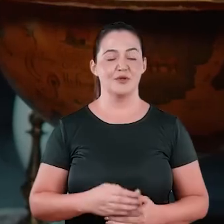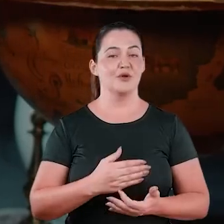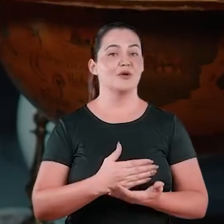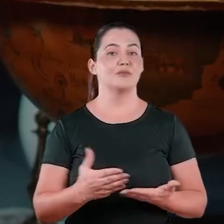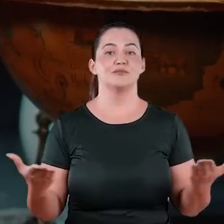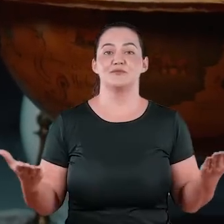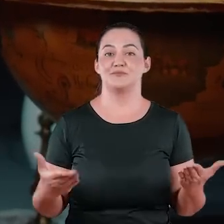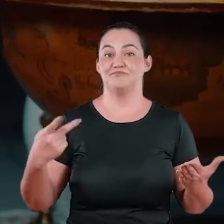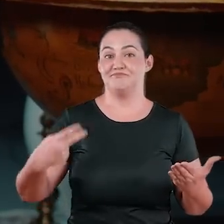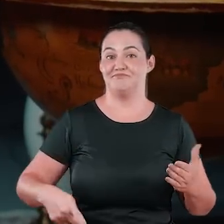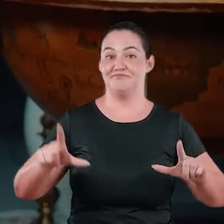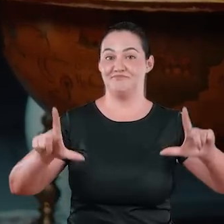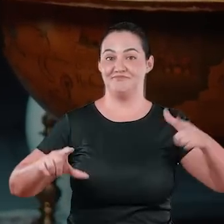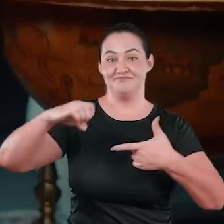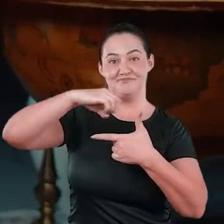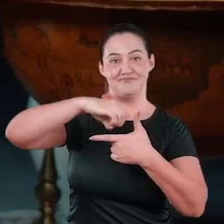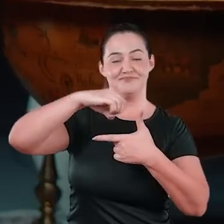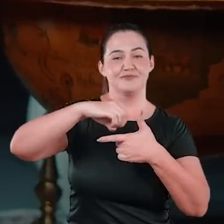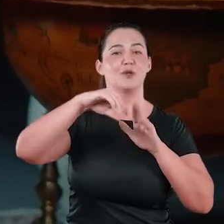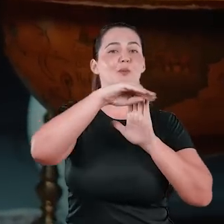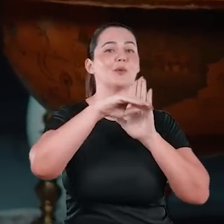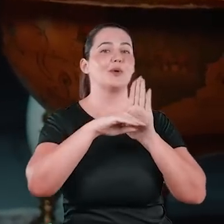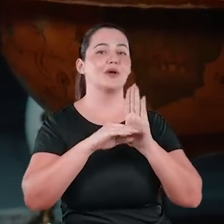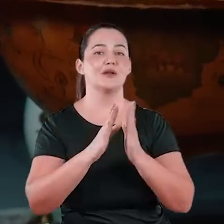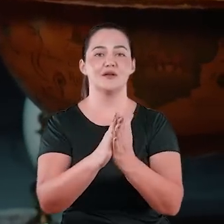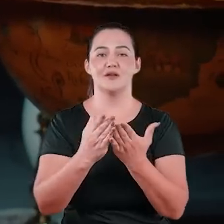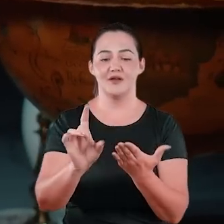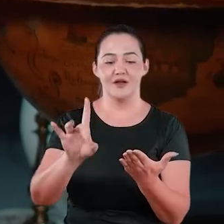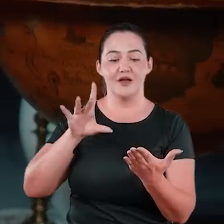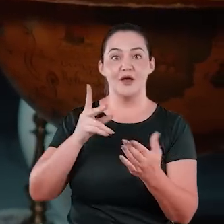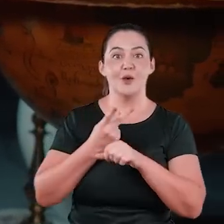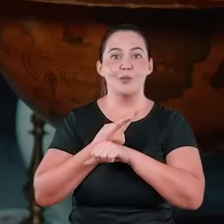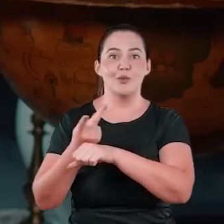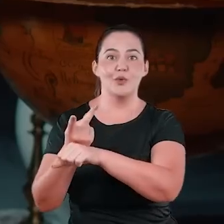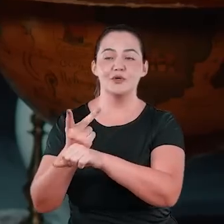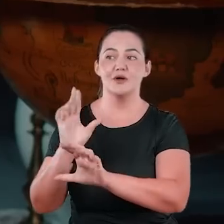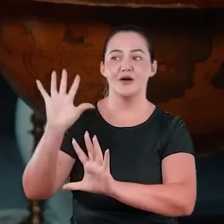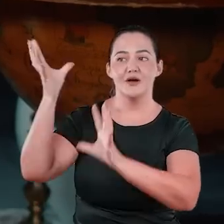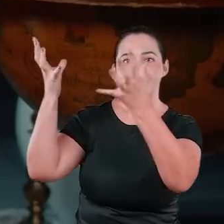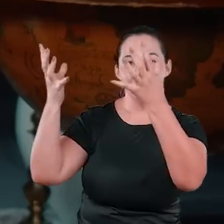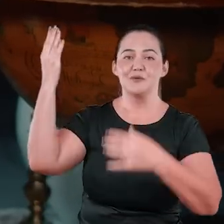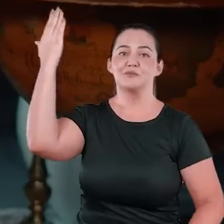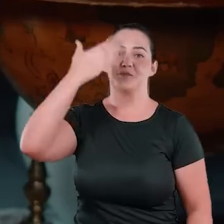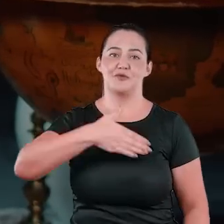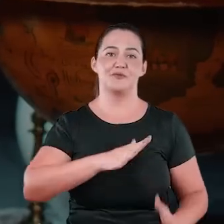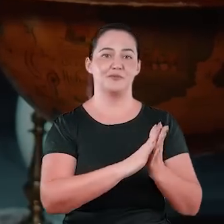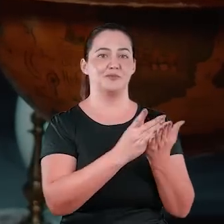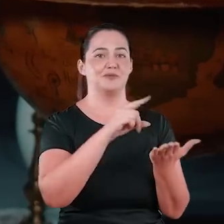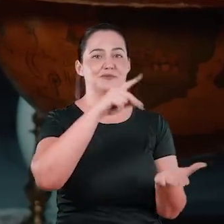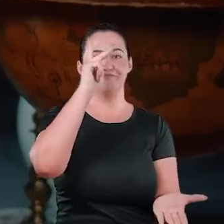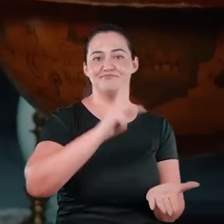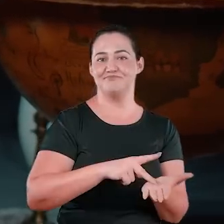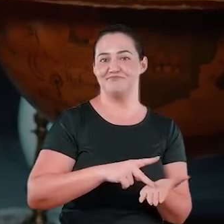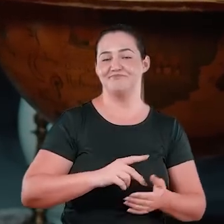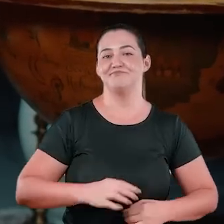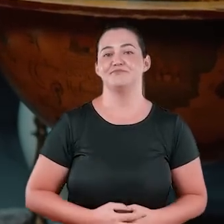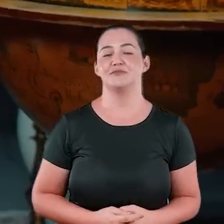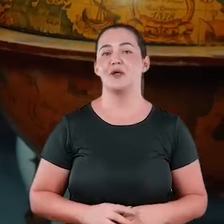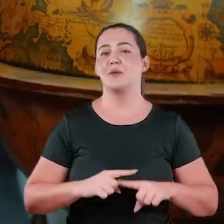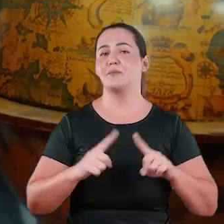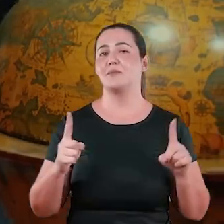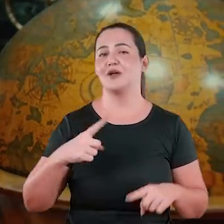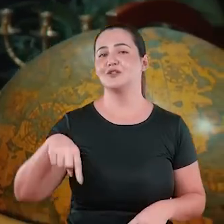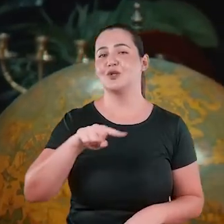Começa agora pela TV Novo Tempo mais um programa Evidências na busca de fatos que comprovem a veracidade histórica da Bíblia Sagrada. Mas veja